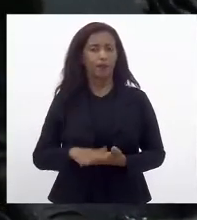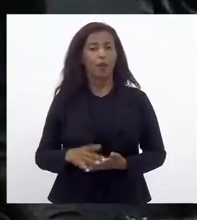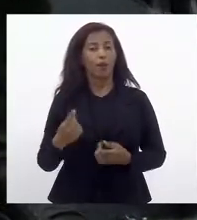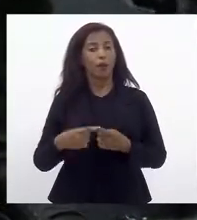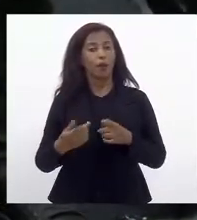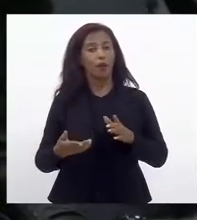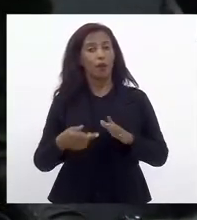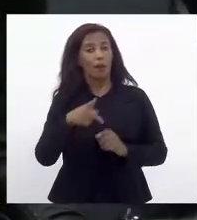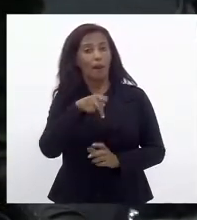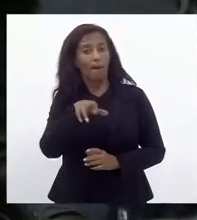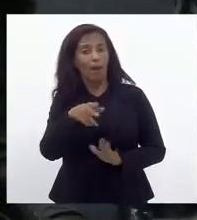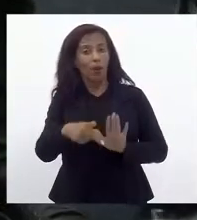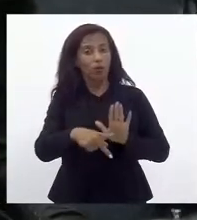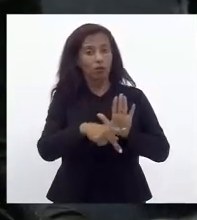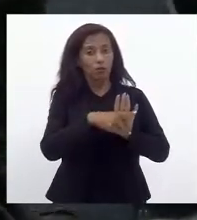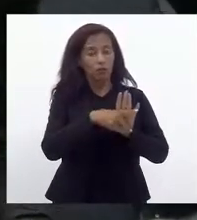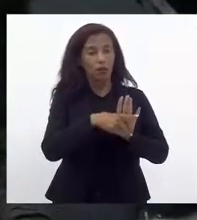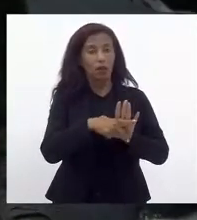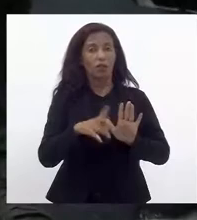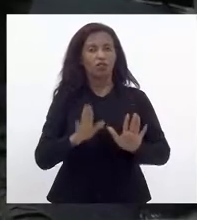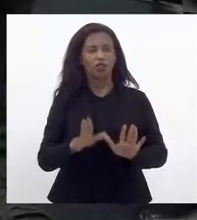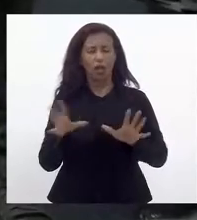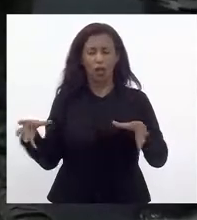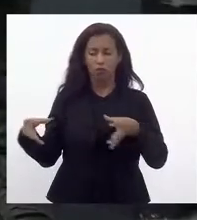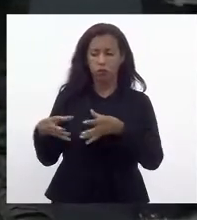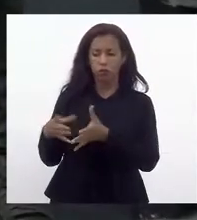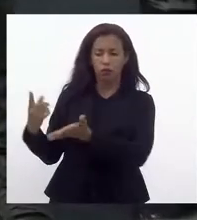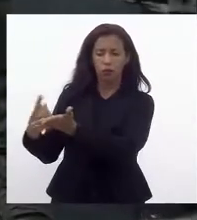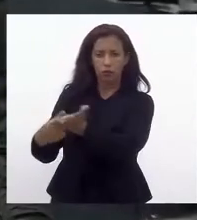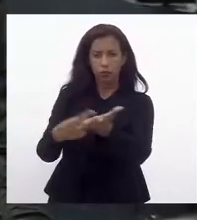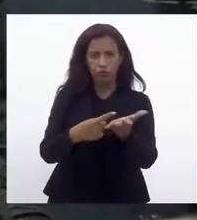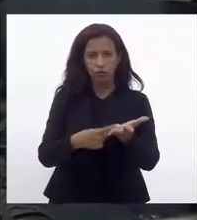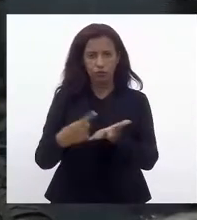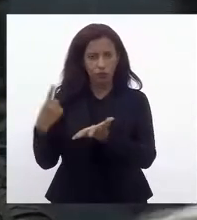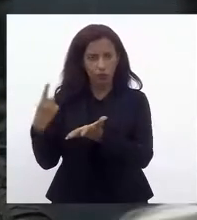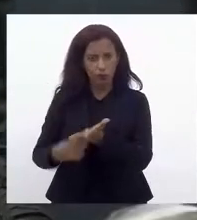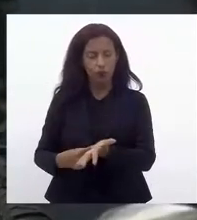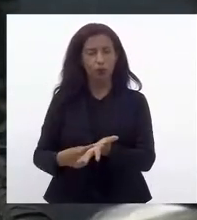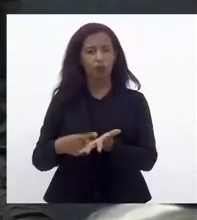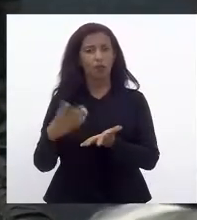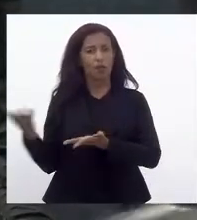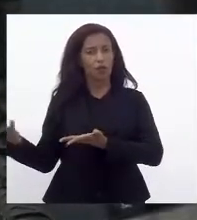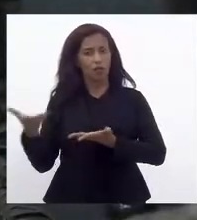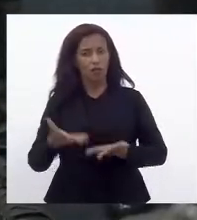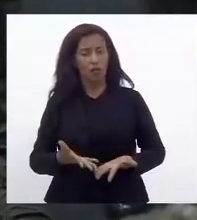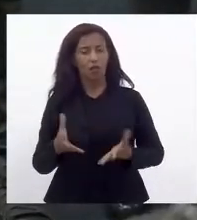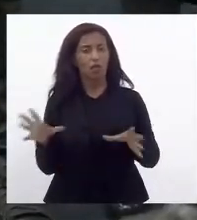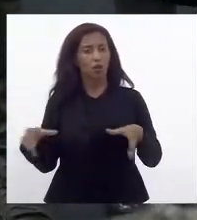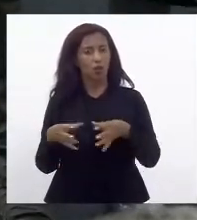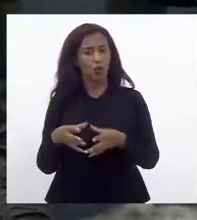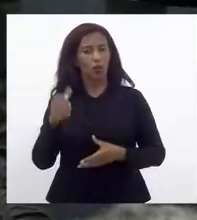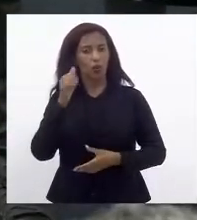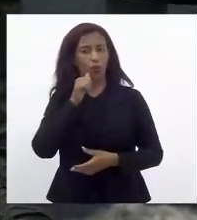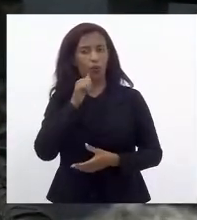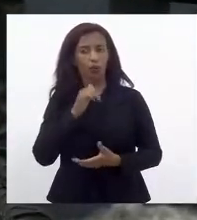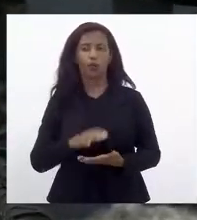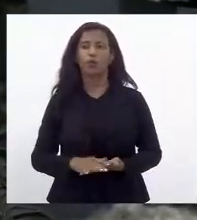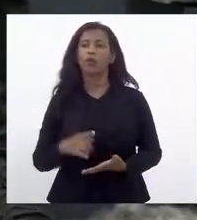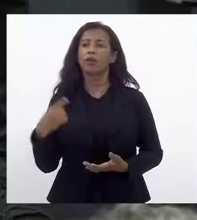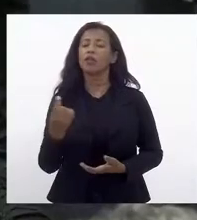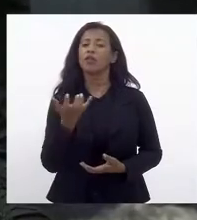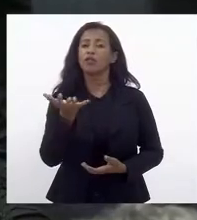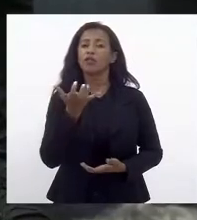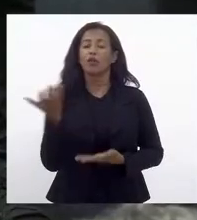pauta da bancada feminina. Então, a gente já tinha acordado que, assim que vier essa pauta, seria da bancada feminina. E a gente quer